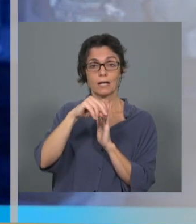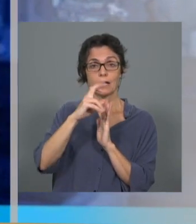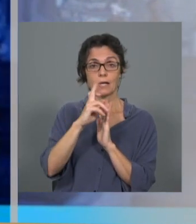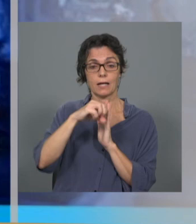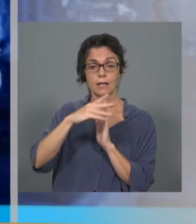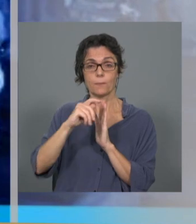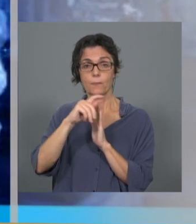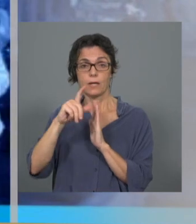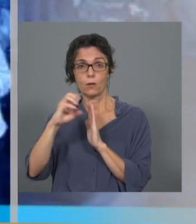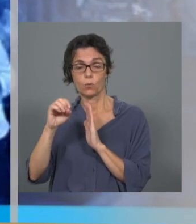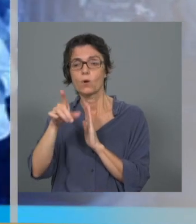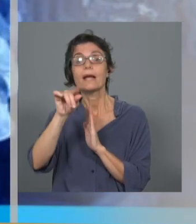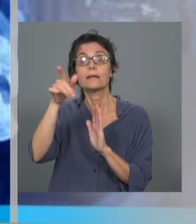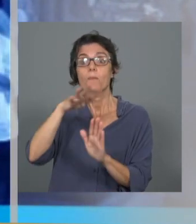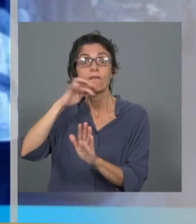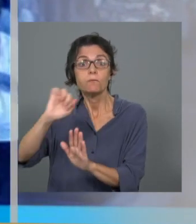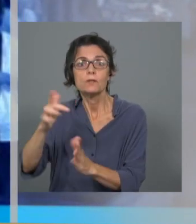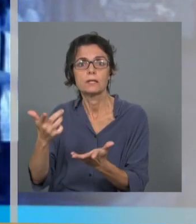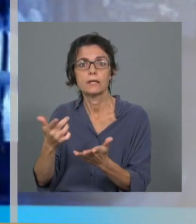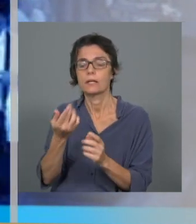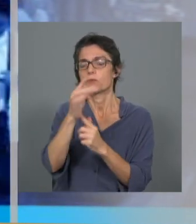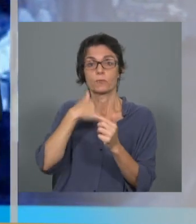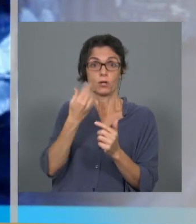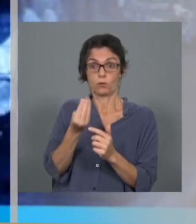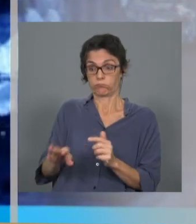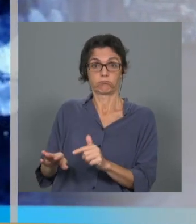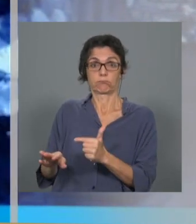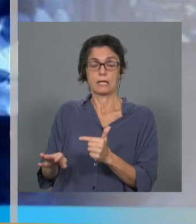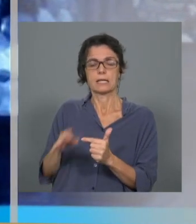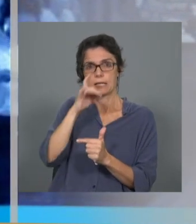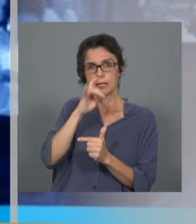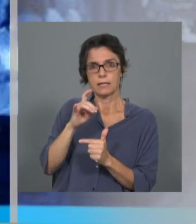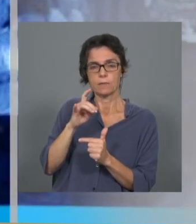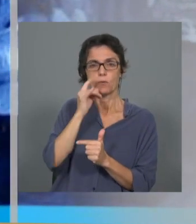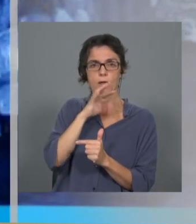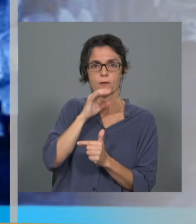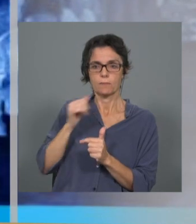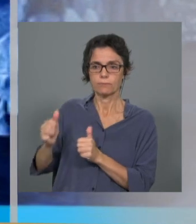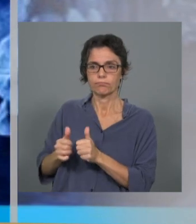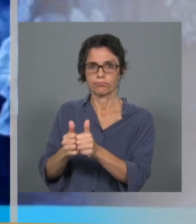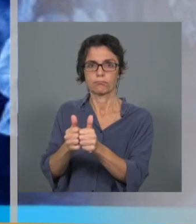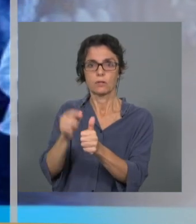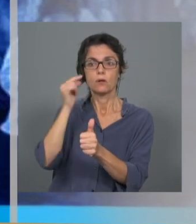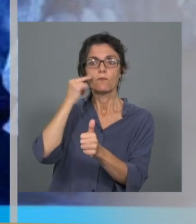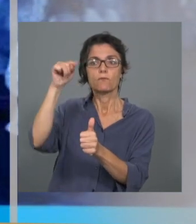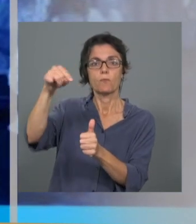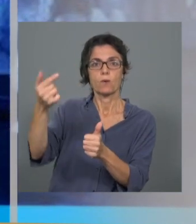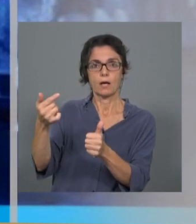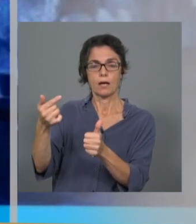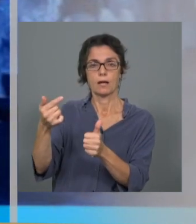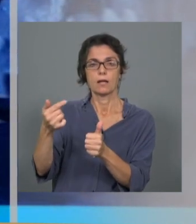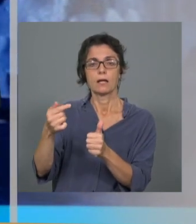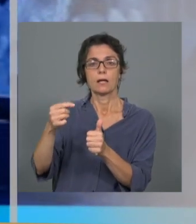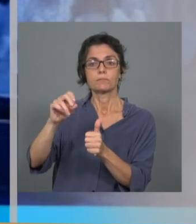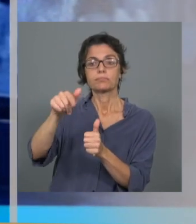falar. Eu, por exemplo, desde pequenina, que fui com os meus pais ao Poço de Lúcia, que nós também vimos isso no filme, e é